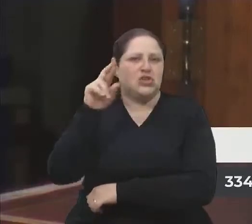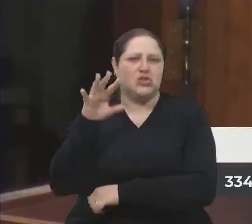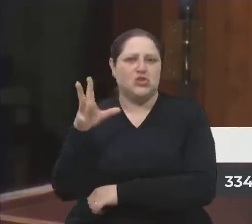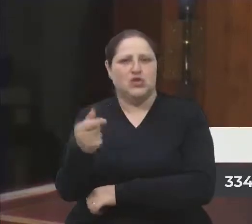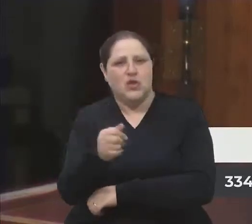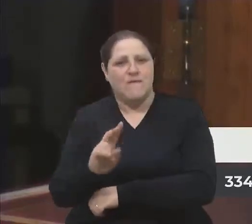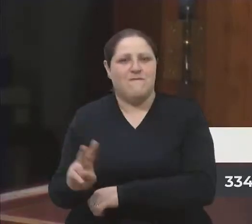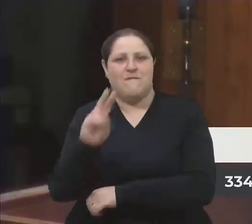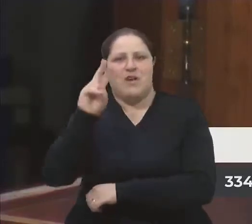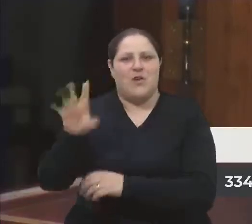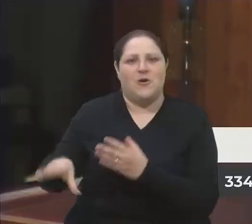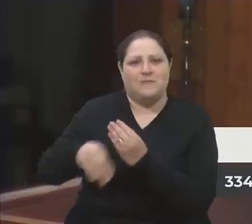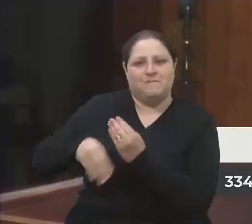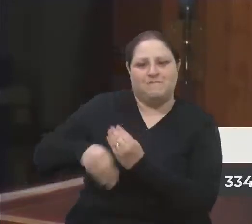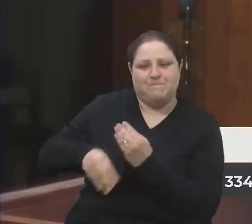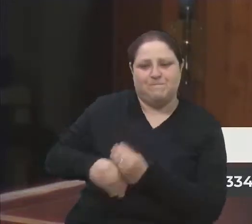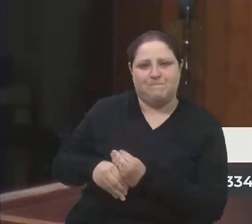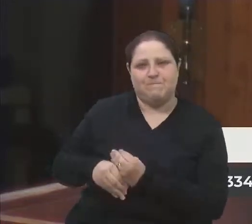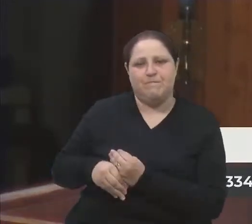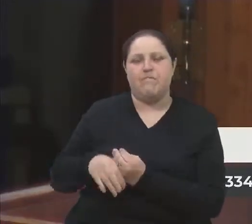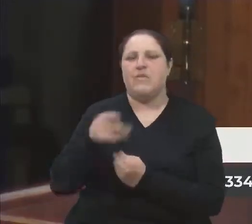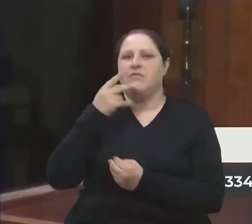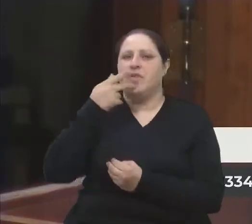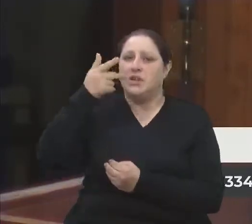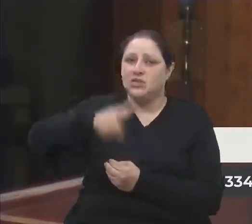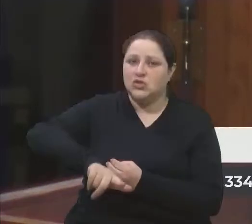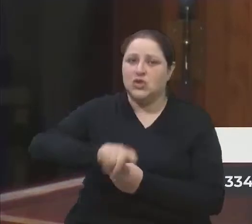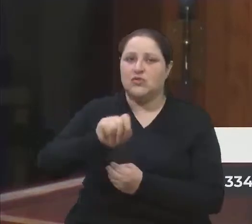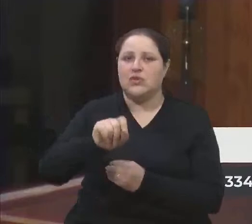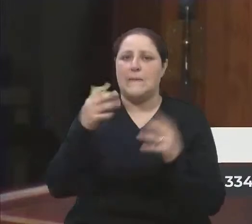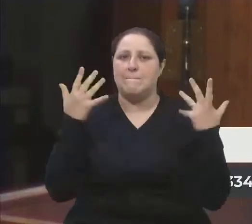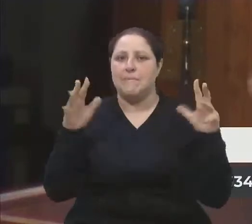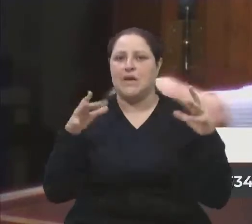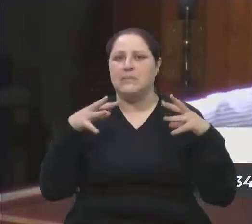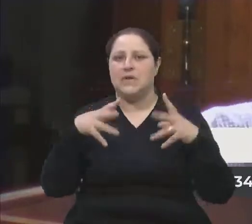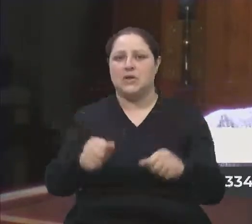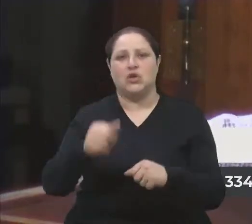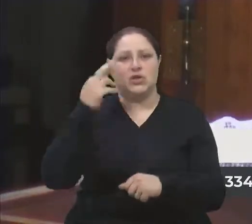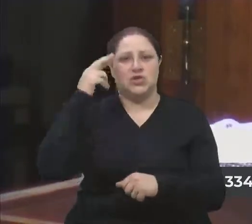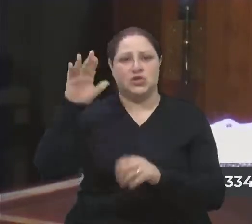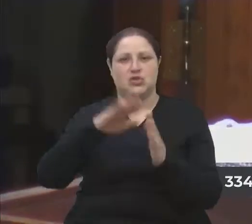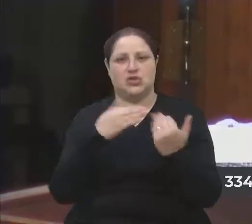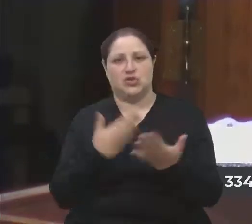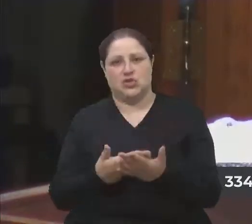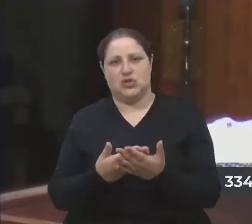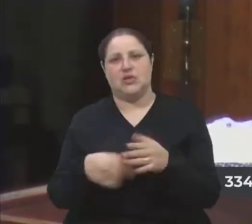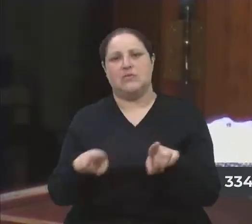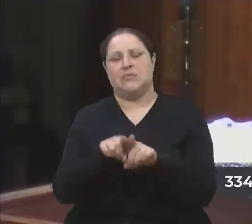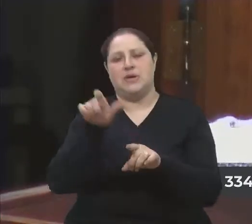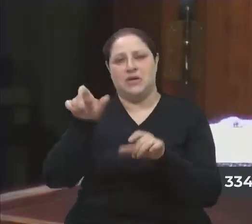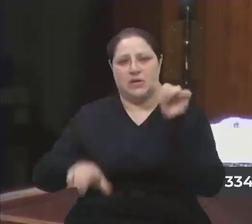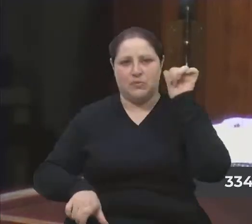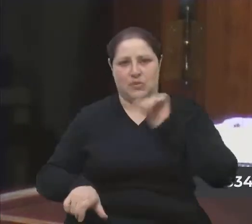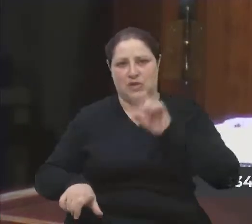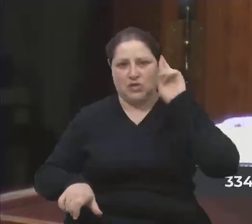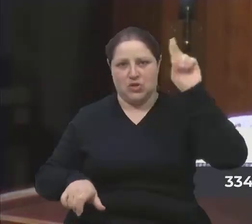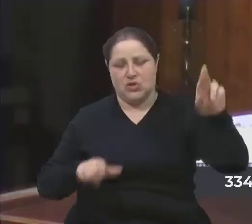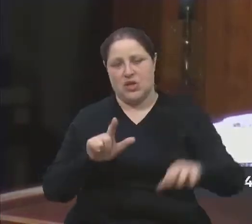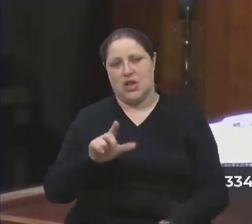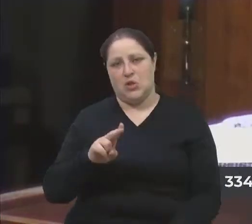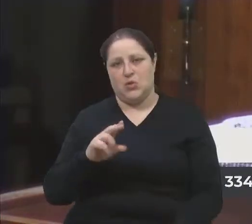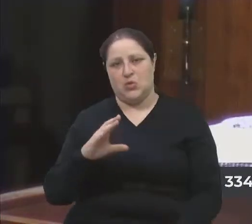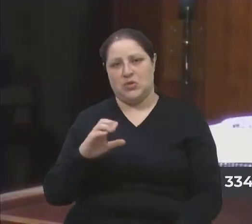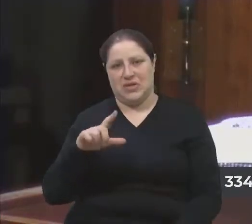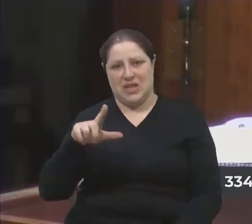valores. Então, volto a repetir aqui, parabenizar a toda a direção da escola, a diretora Lucélia, ao